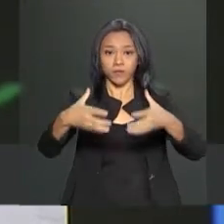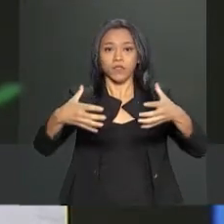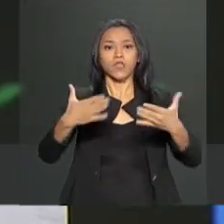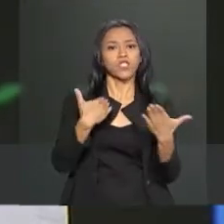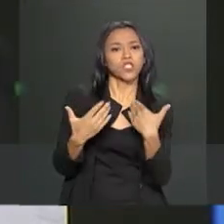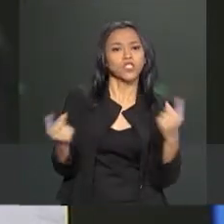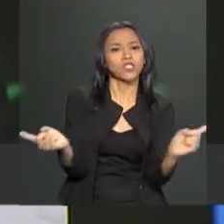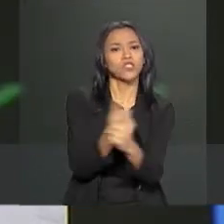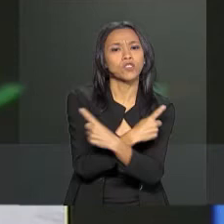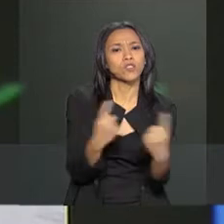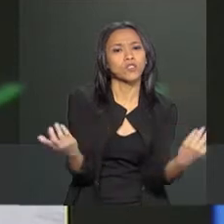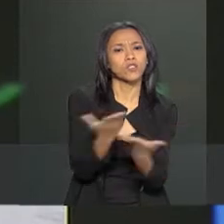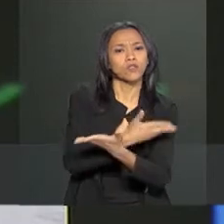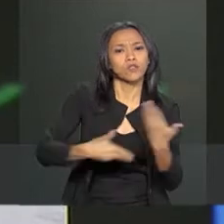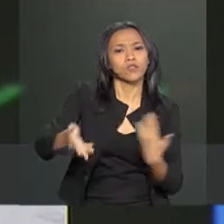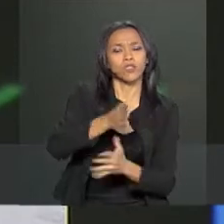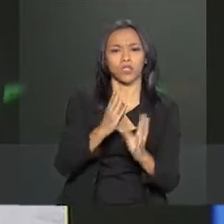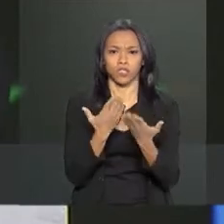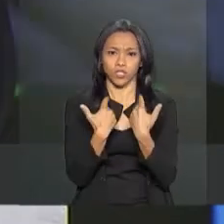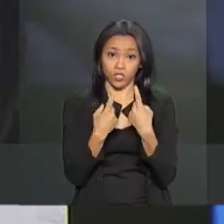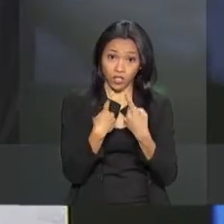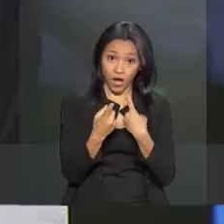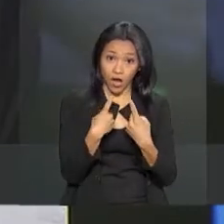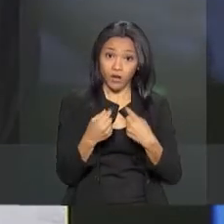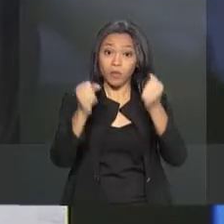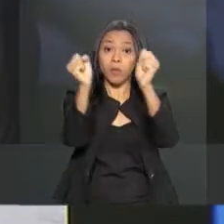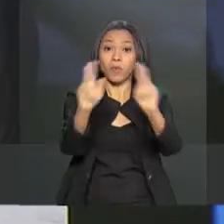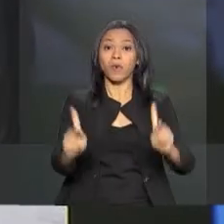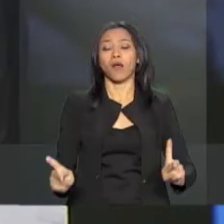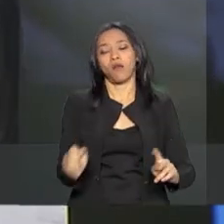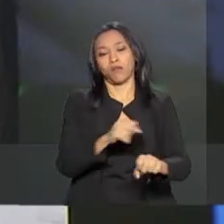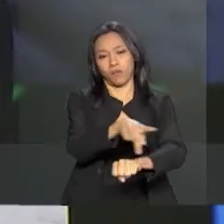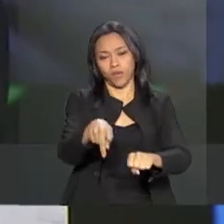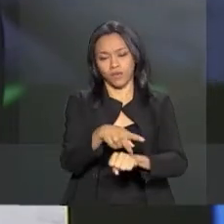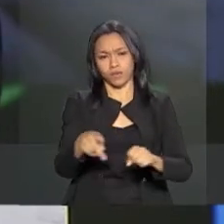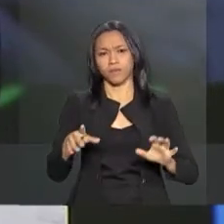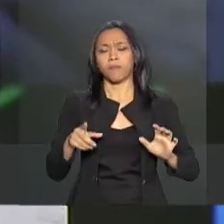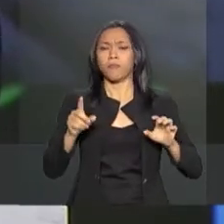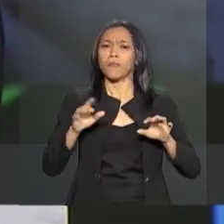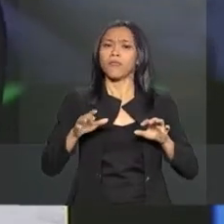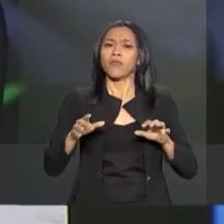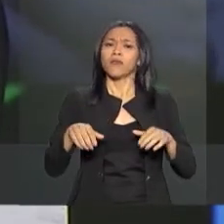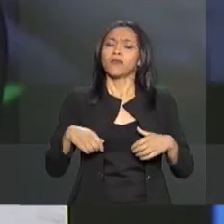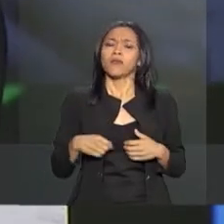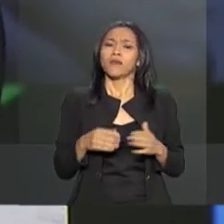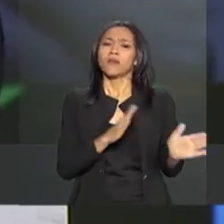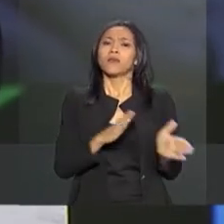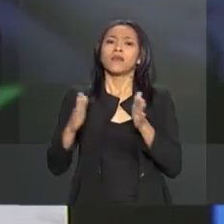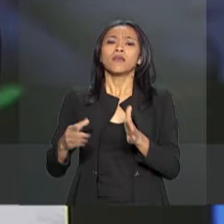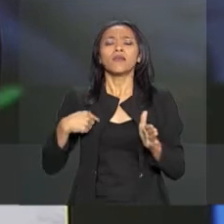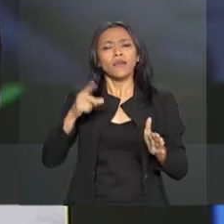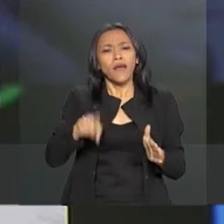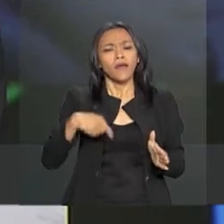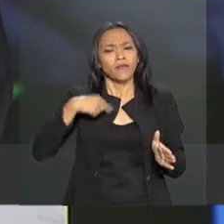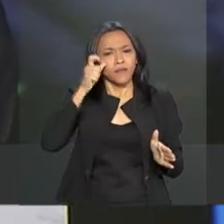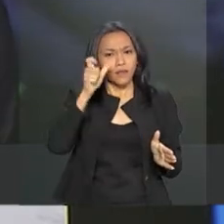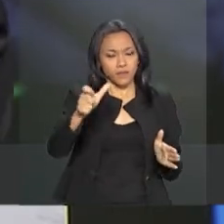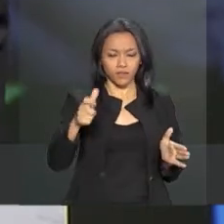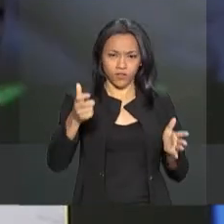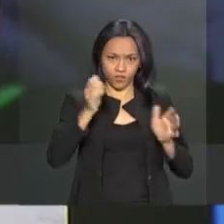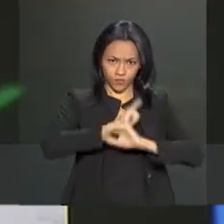de alguma maneira, pacificou o país. E é interessante registrar um fato que é importante,